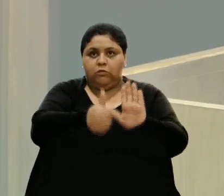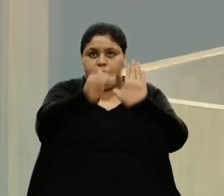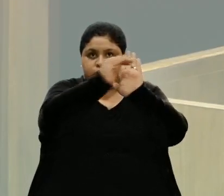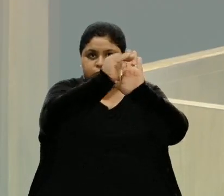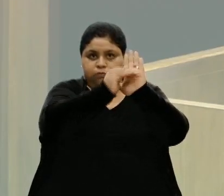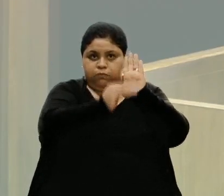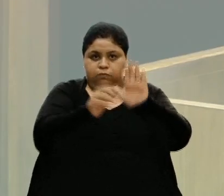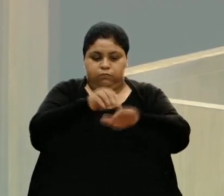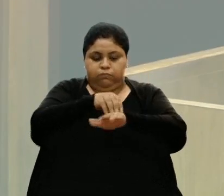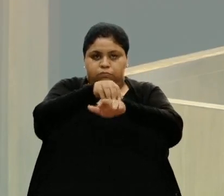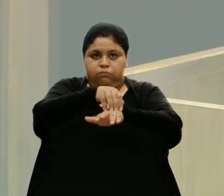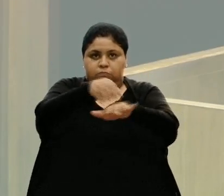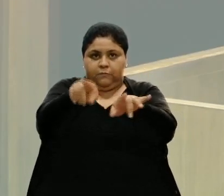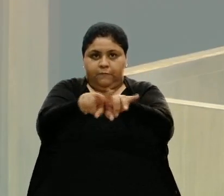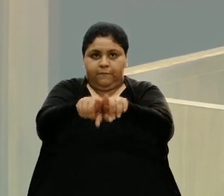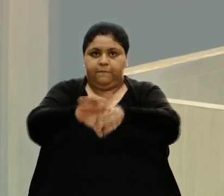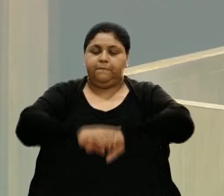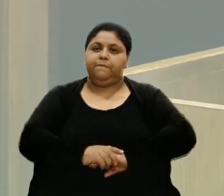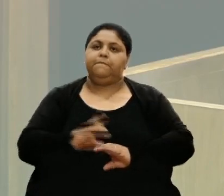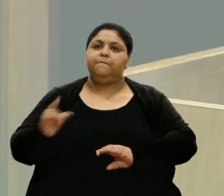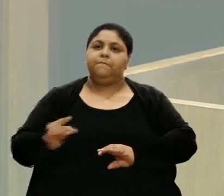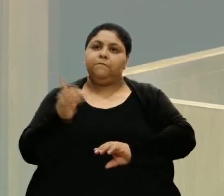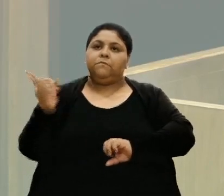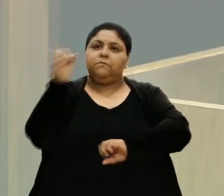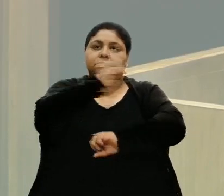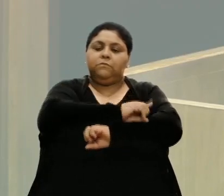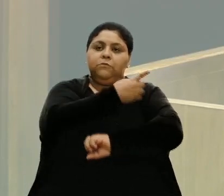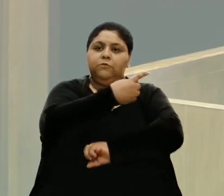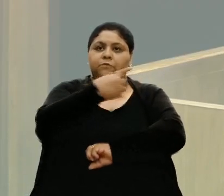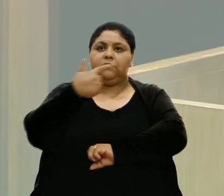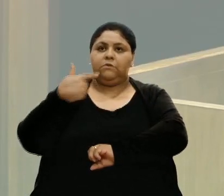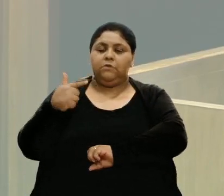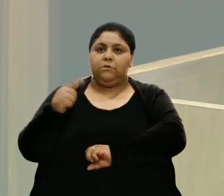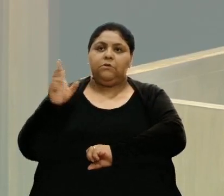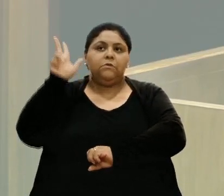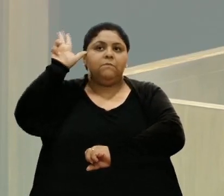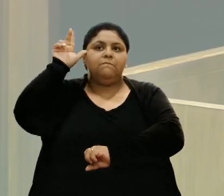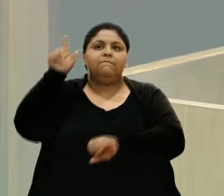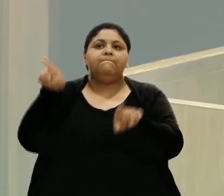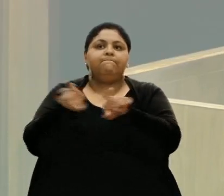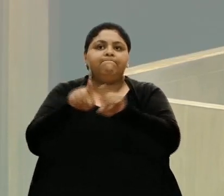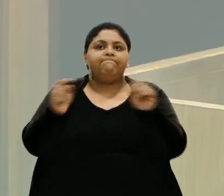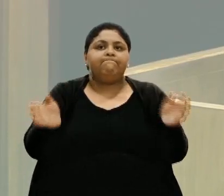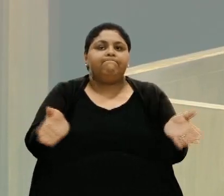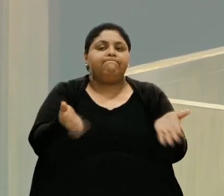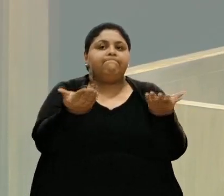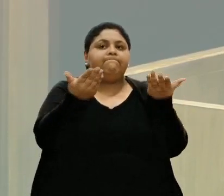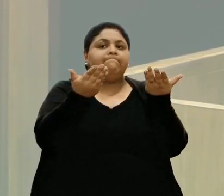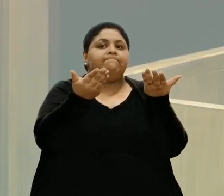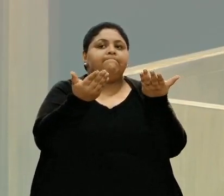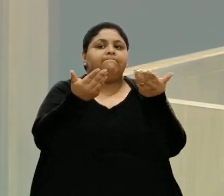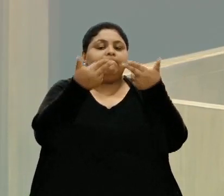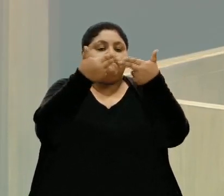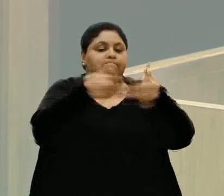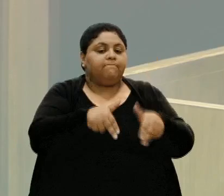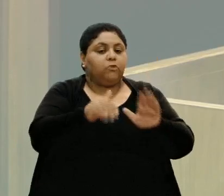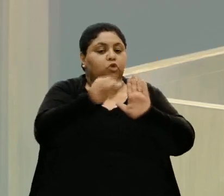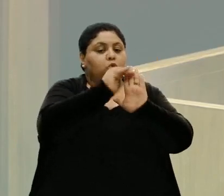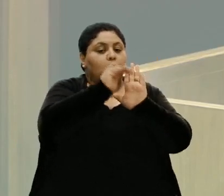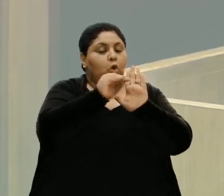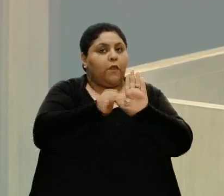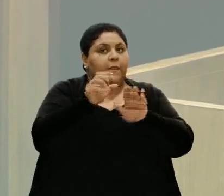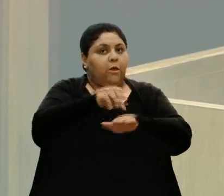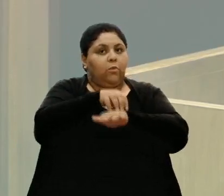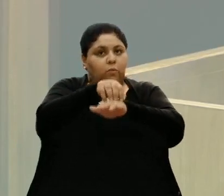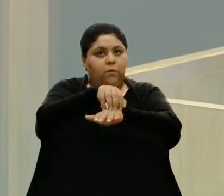turístico. No último dia 17 de abril, tivemos o evento de relançamento do roteiro turístico,